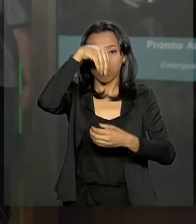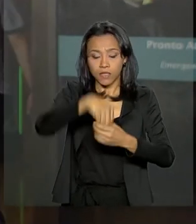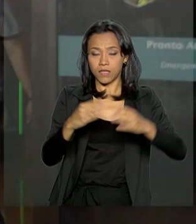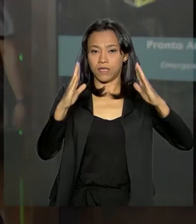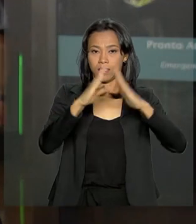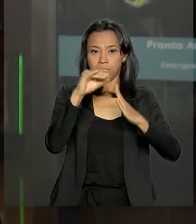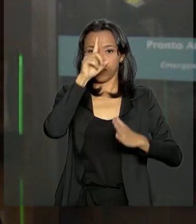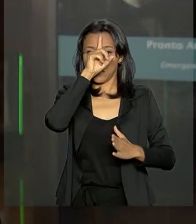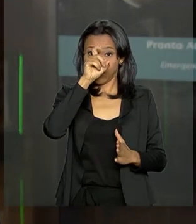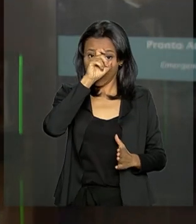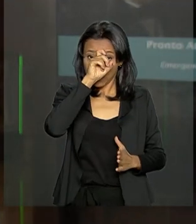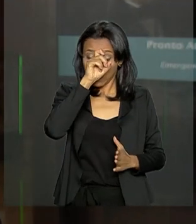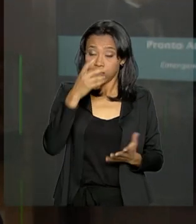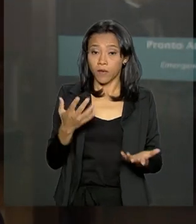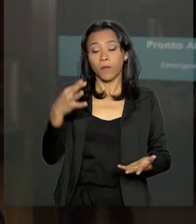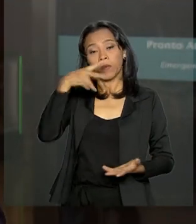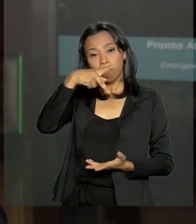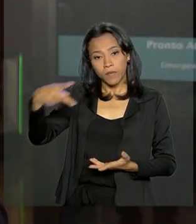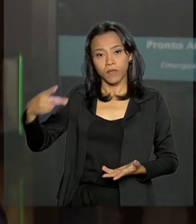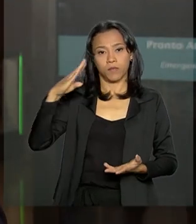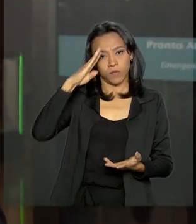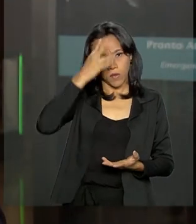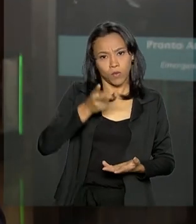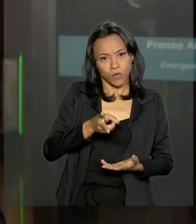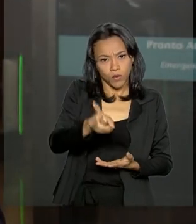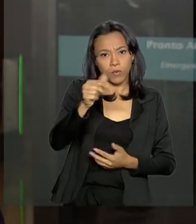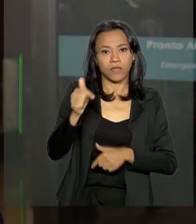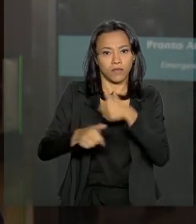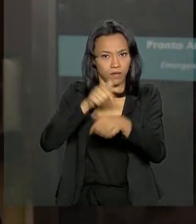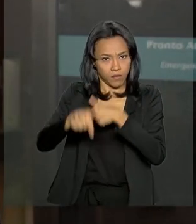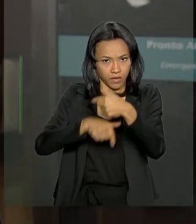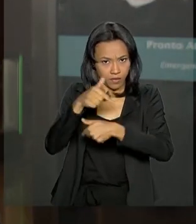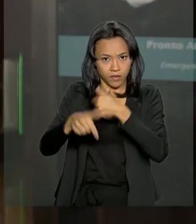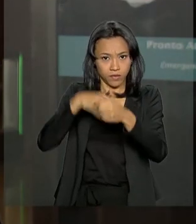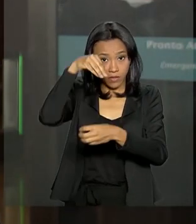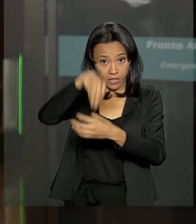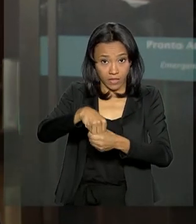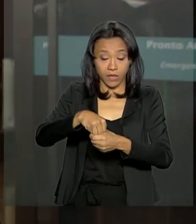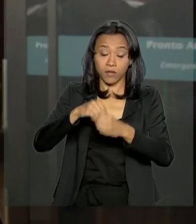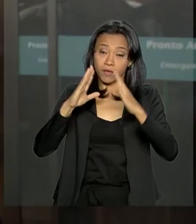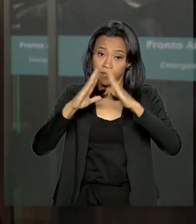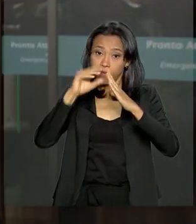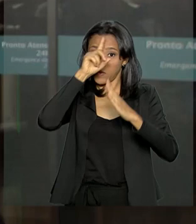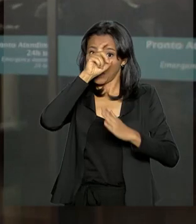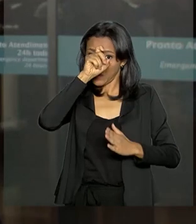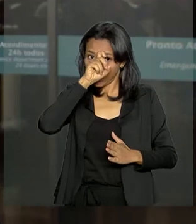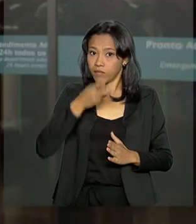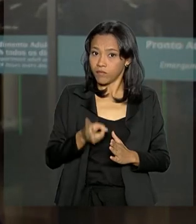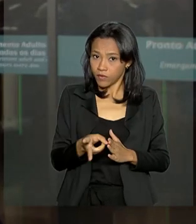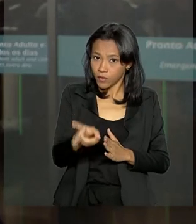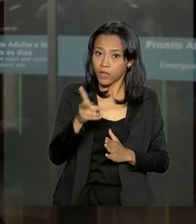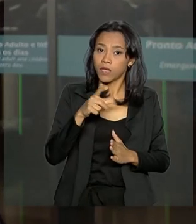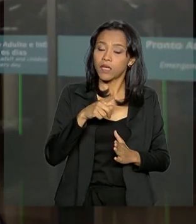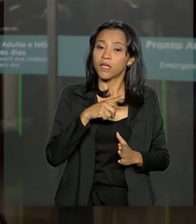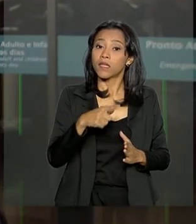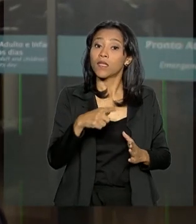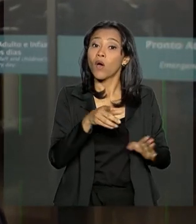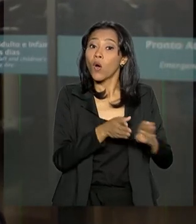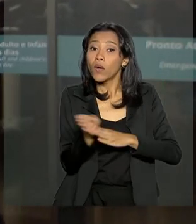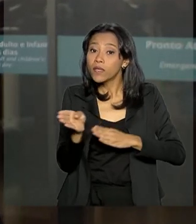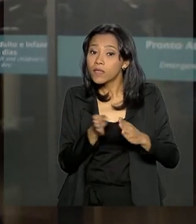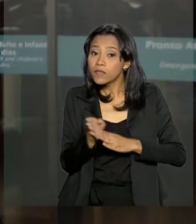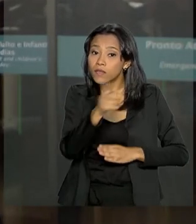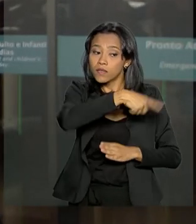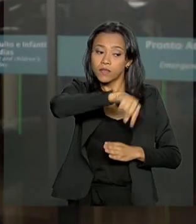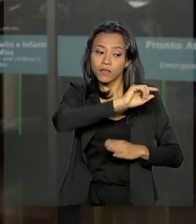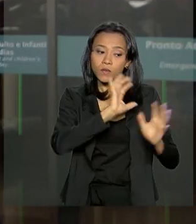hospital. O presidente segue trabalhando aqui no Hospital Albert Einstein, apesar desse quadro de saúde, com orientação da equipe